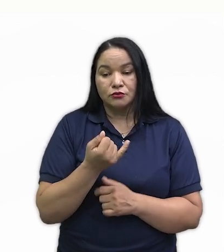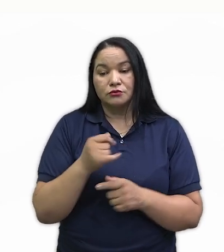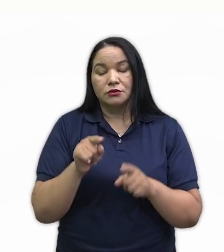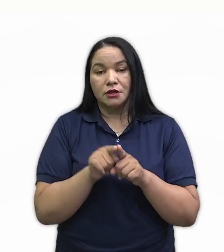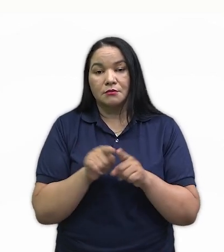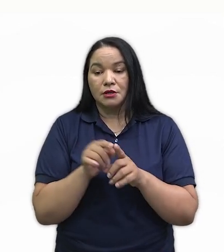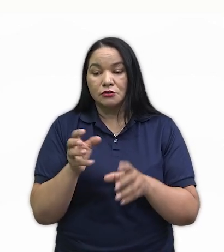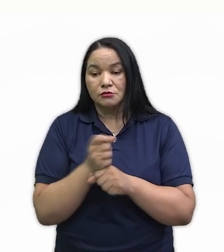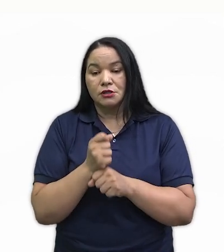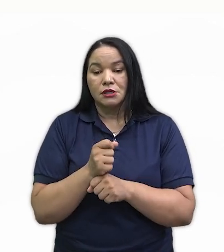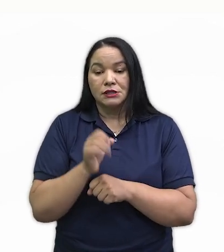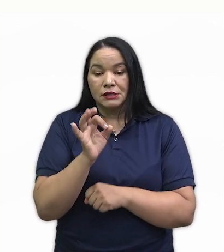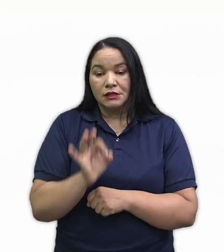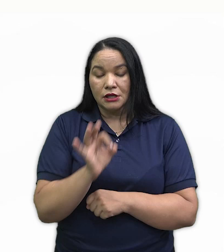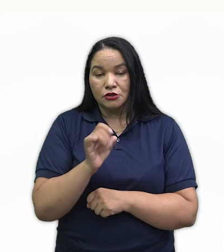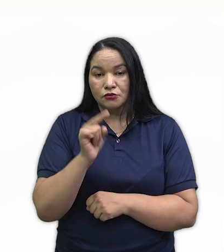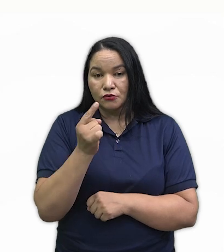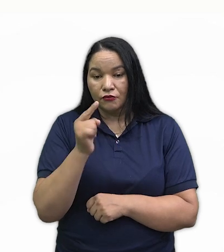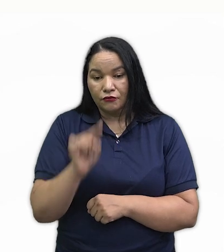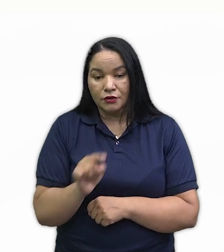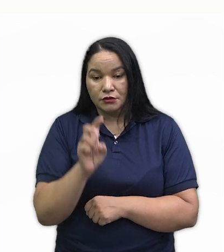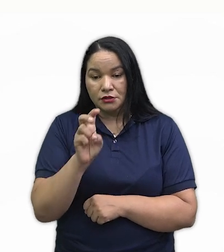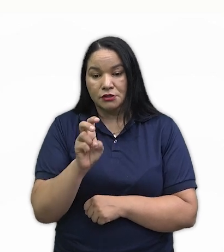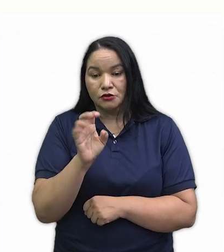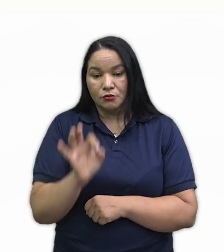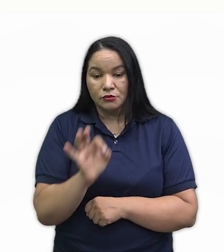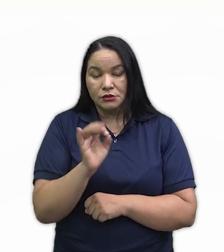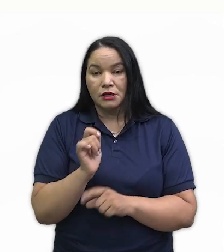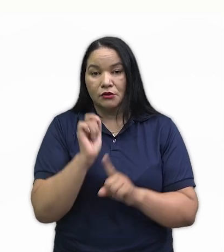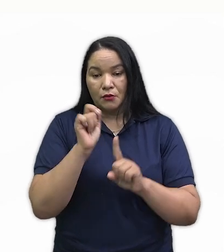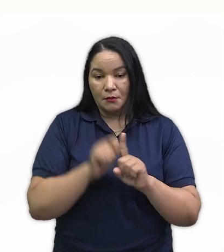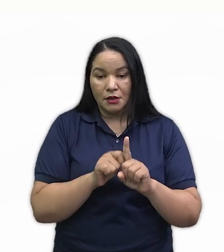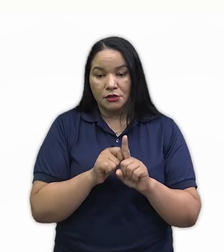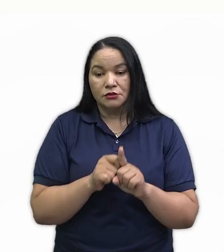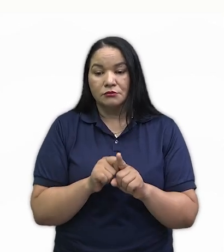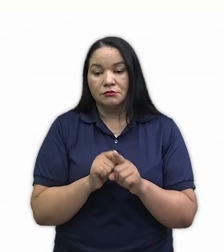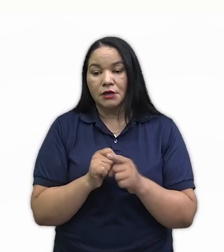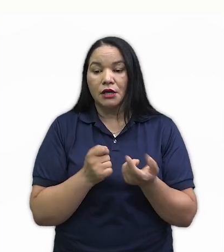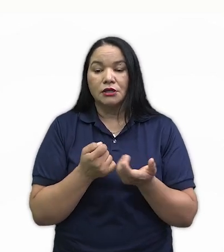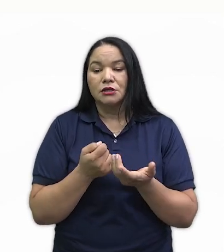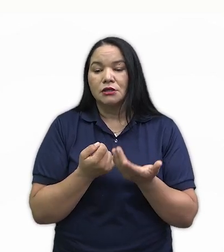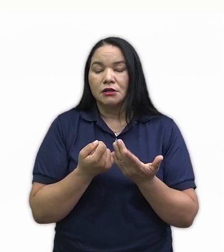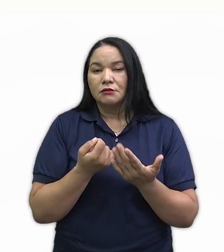de 1,5% ao mês para gerar um montante de R$